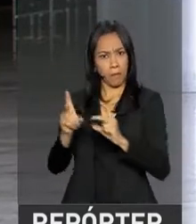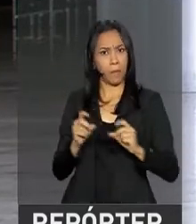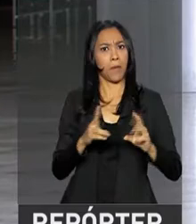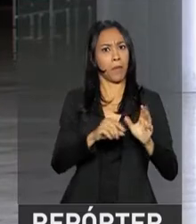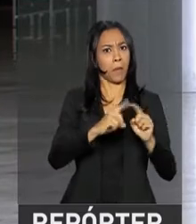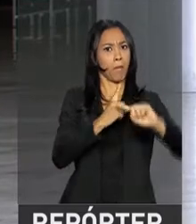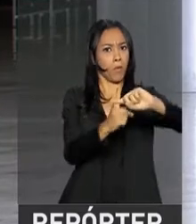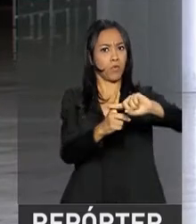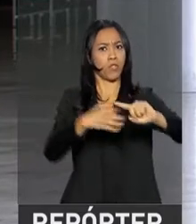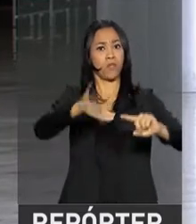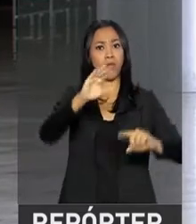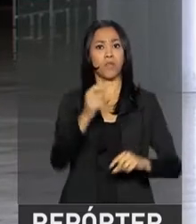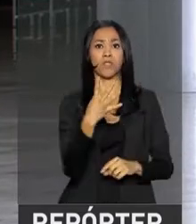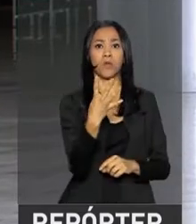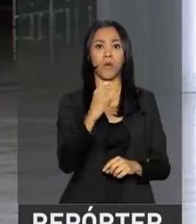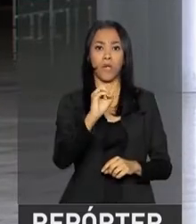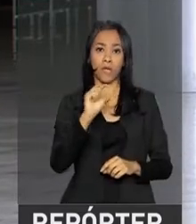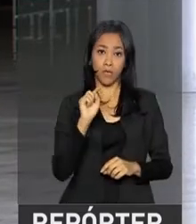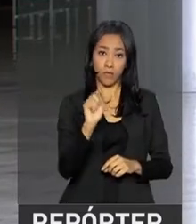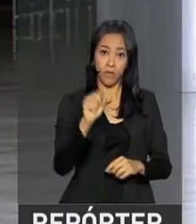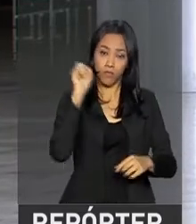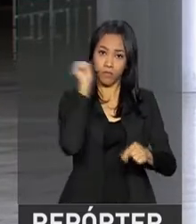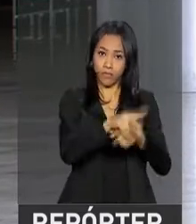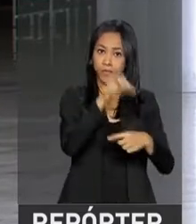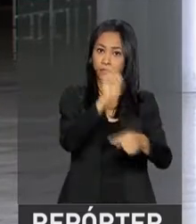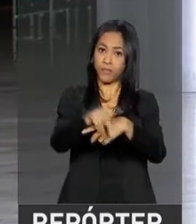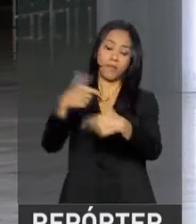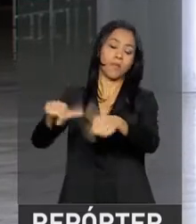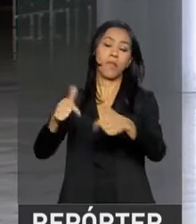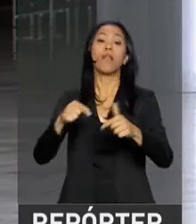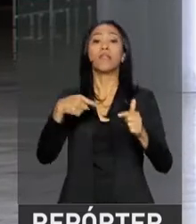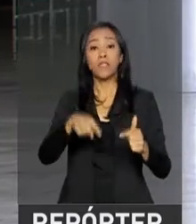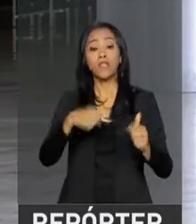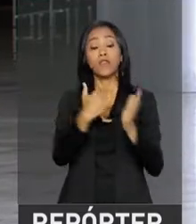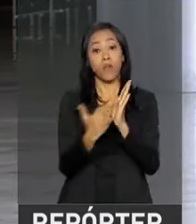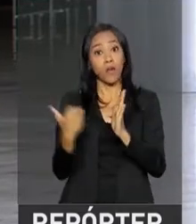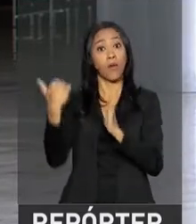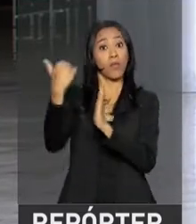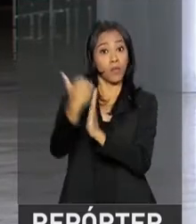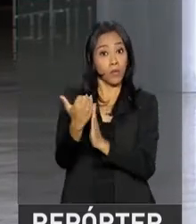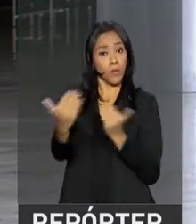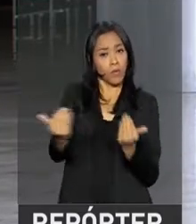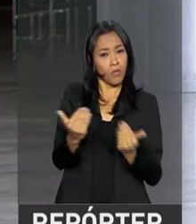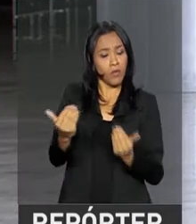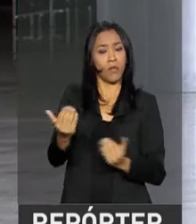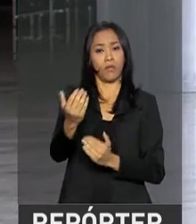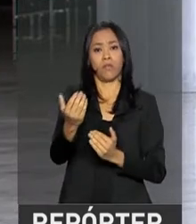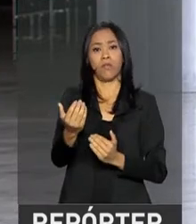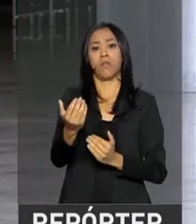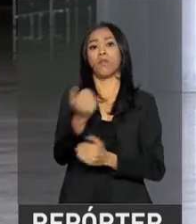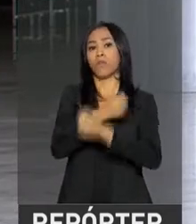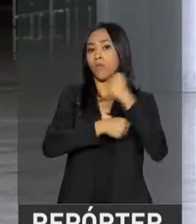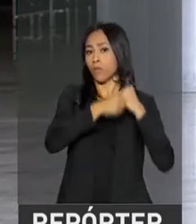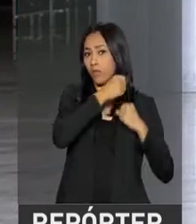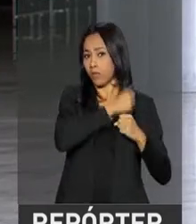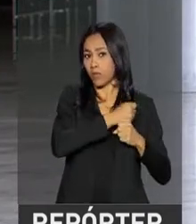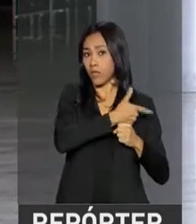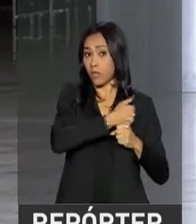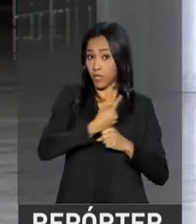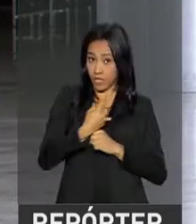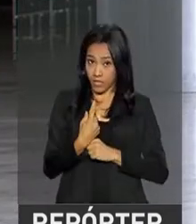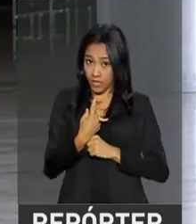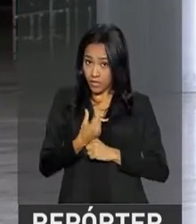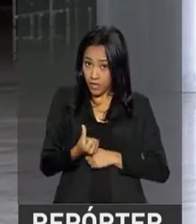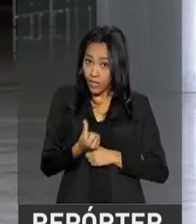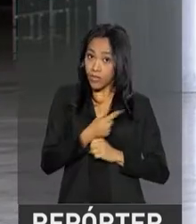40 mil postos formais esse resultado foi bem superior ao registrado em 2016 e 2015 também